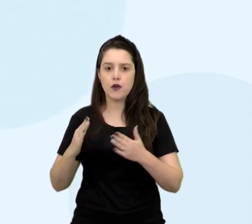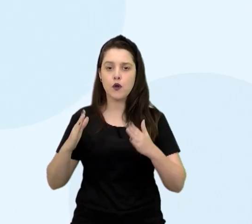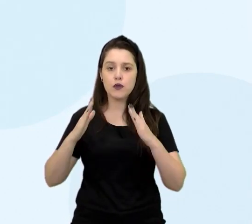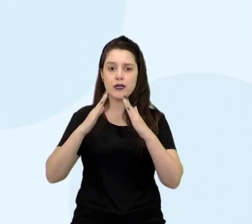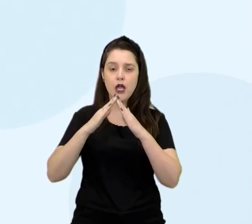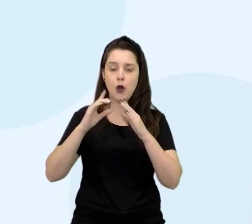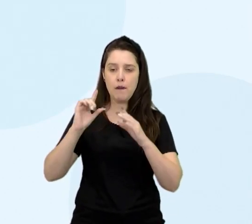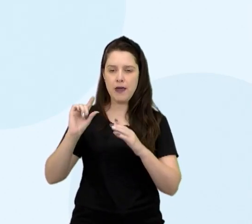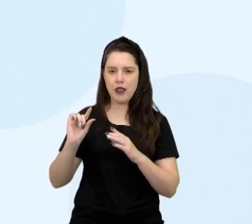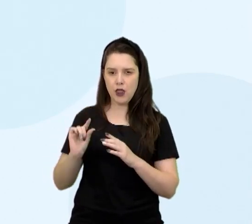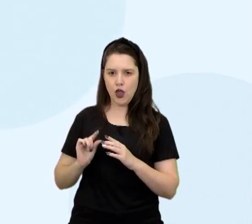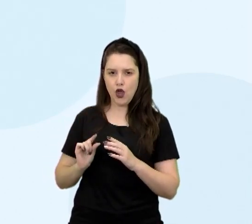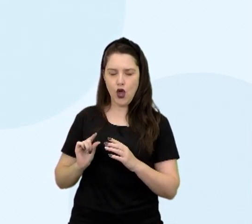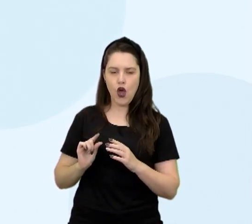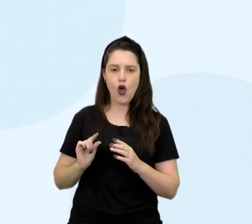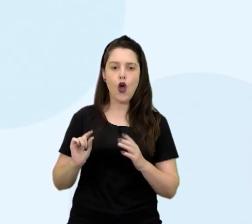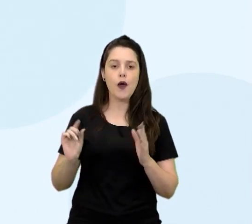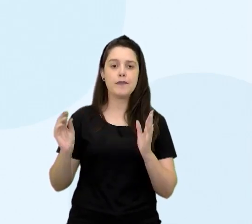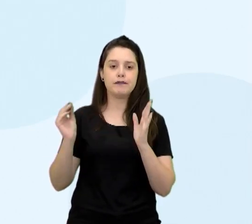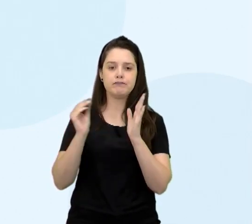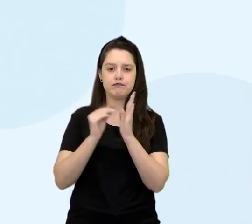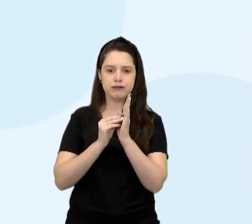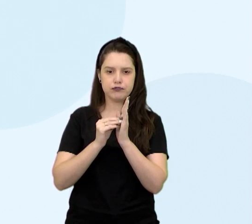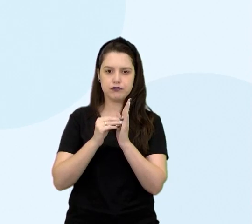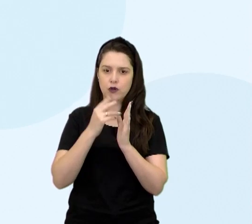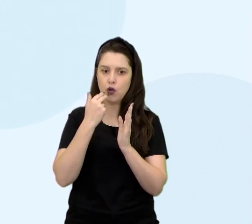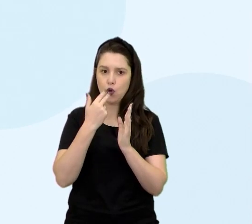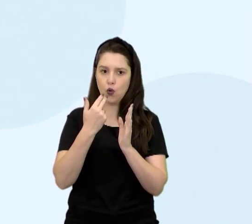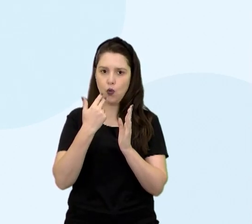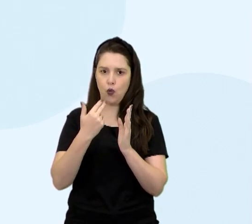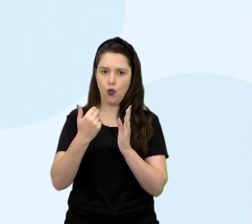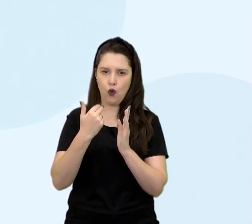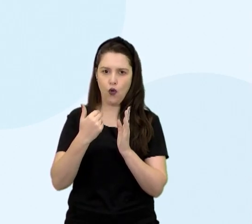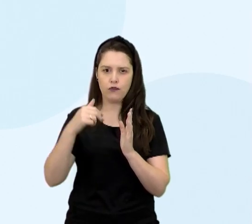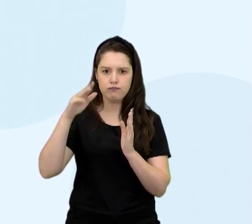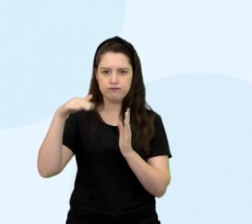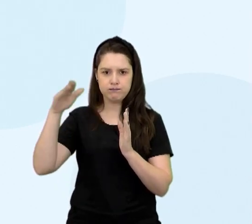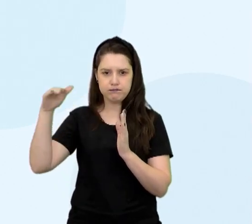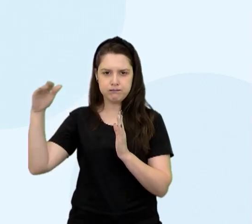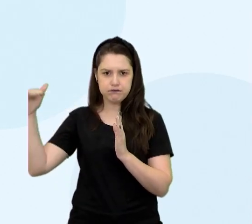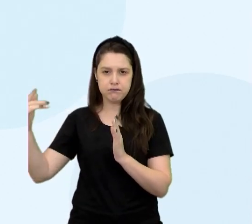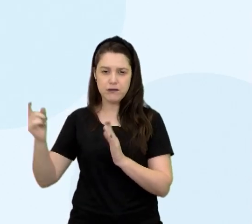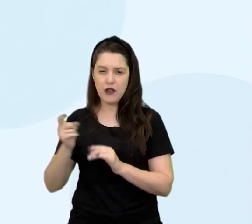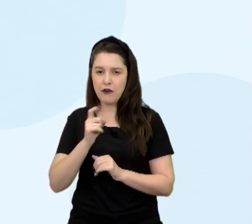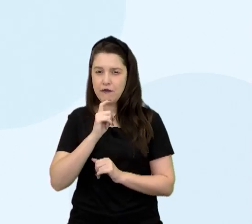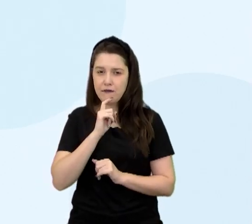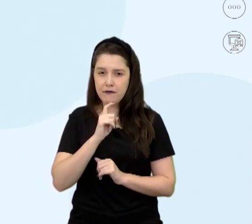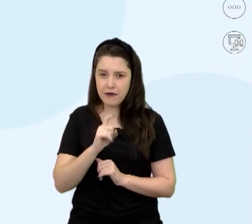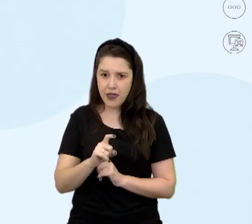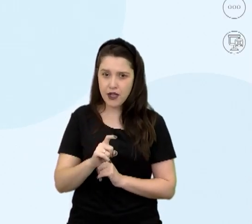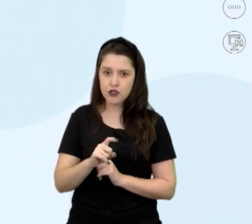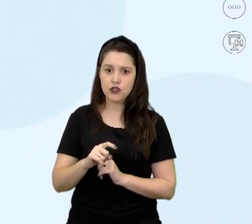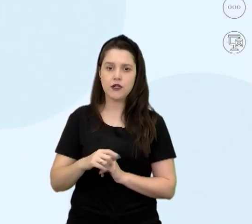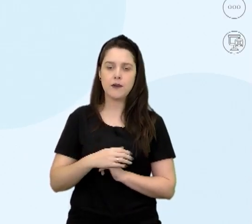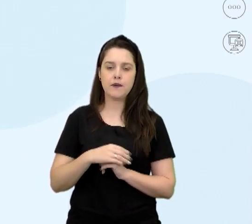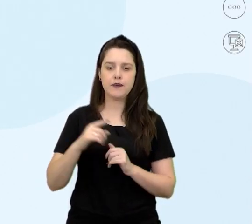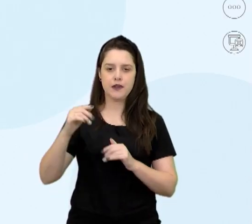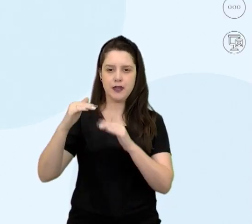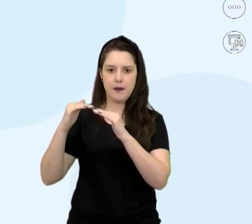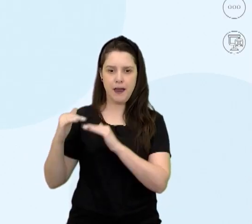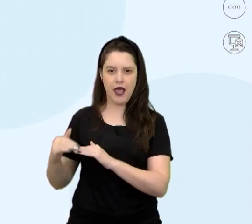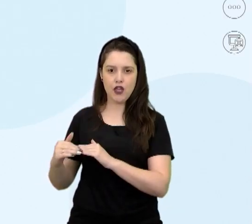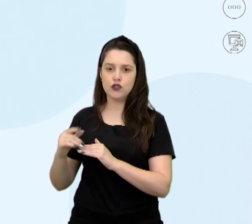menor. Vou até pintar aqui, deixa eu ver a canetinha. Pintar aqui, ó, de, sei lá, verdinho, esse triangulinho C aqui.